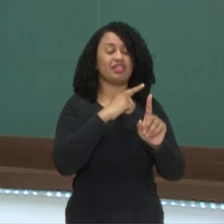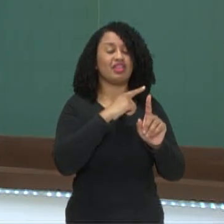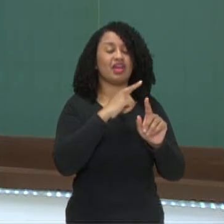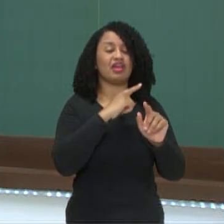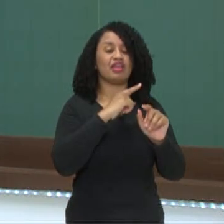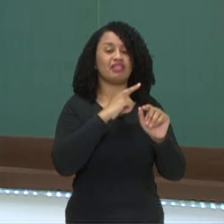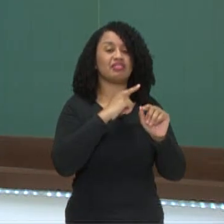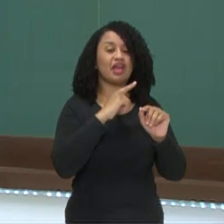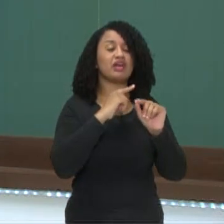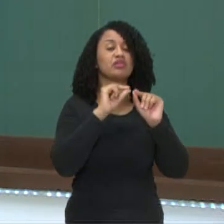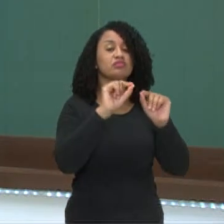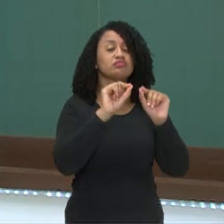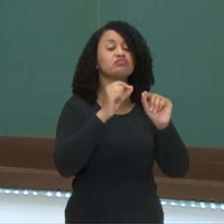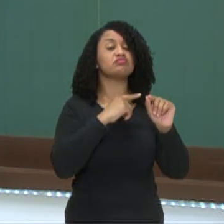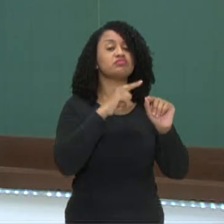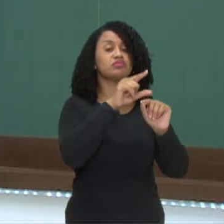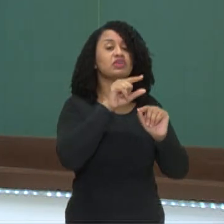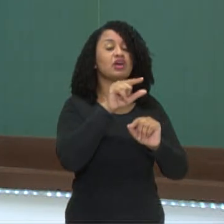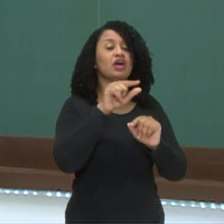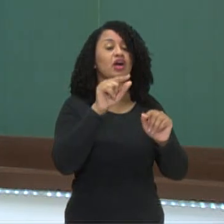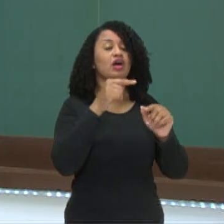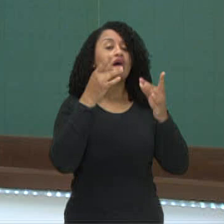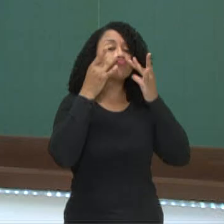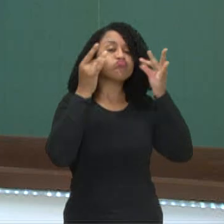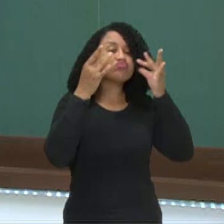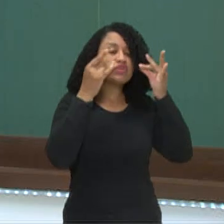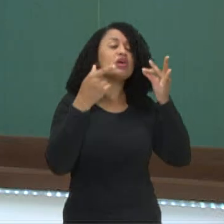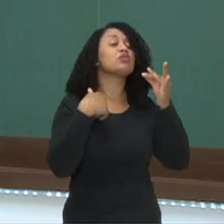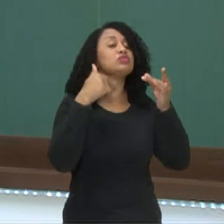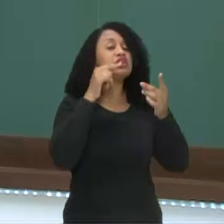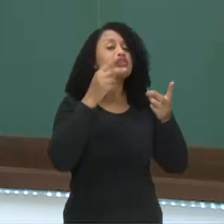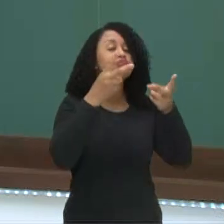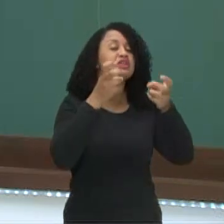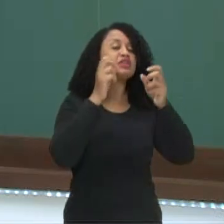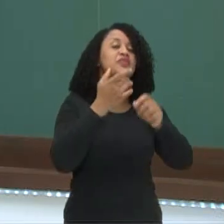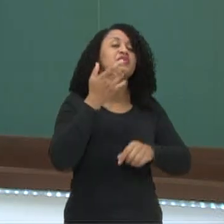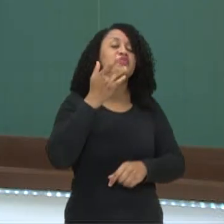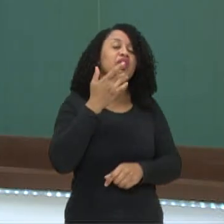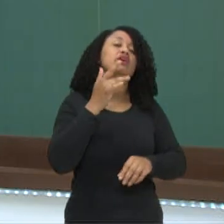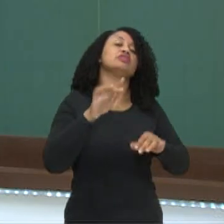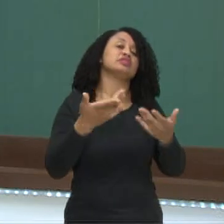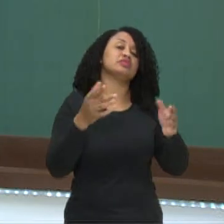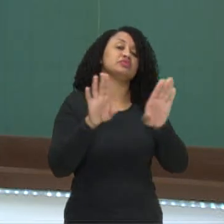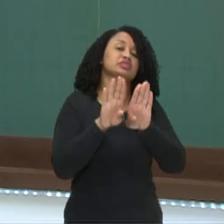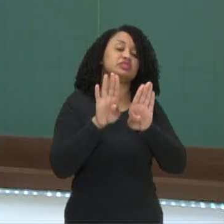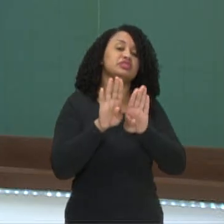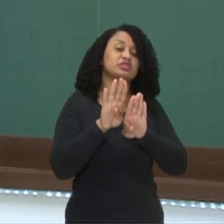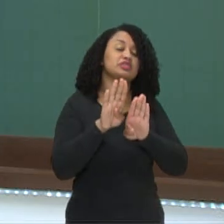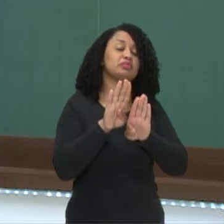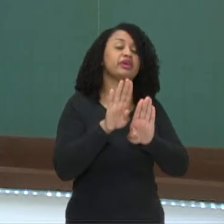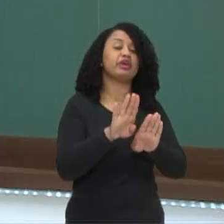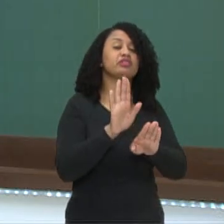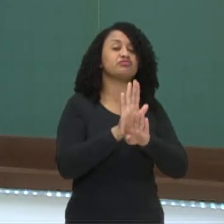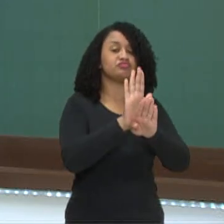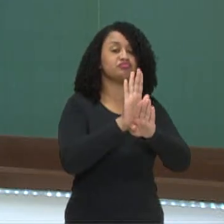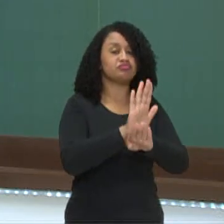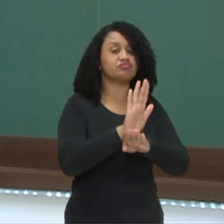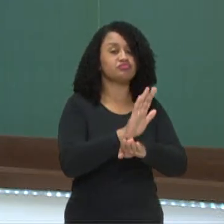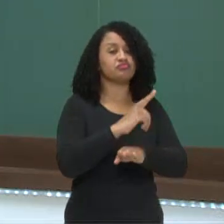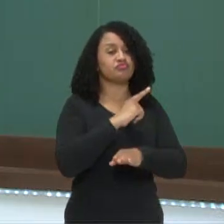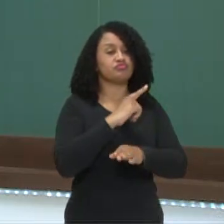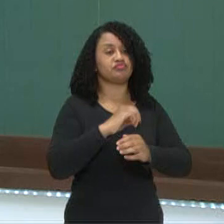expressão facial do Garfield, fica evidente. Então é uma colaboração também quando temos a divisão das duas